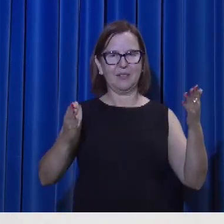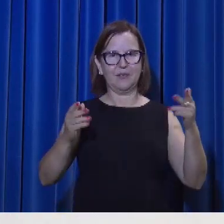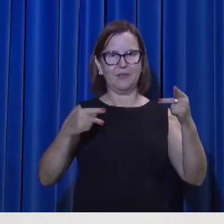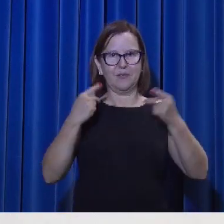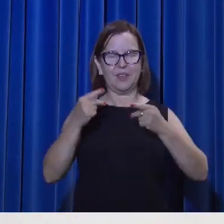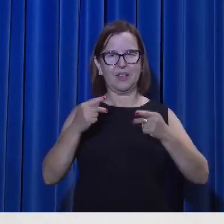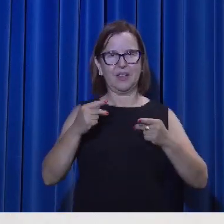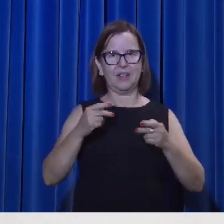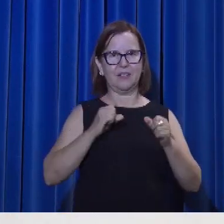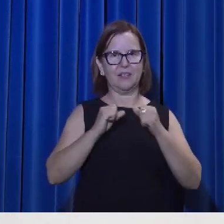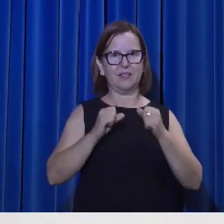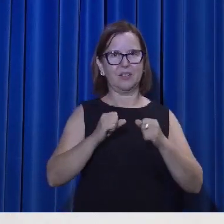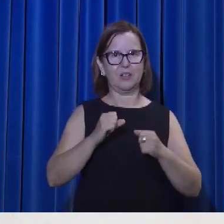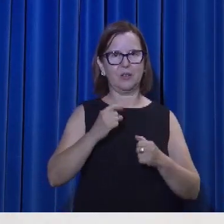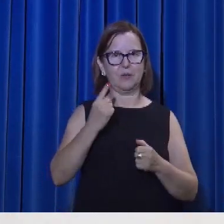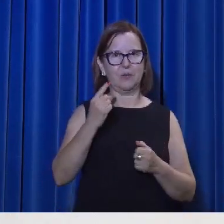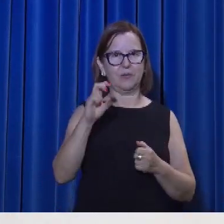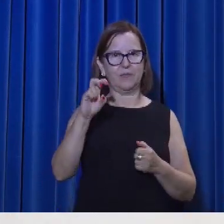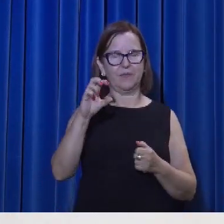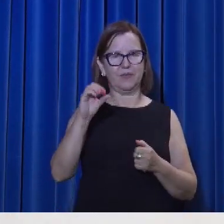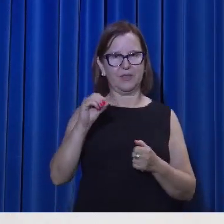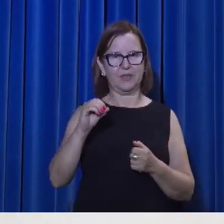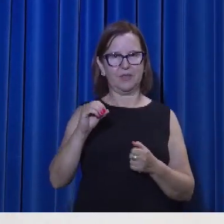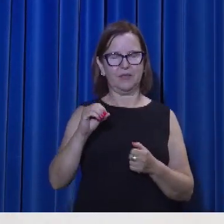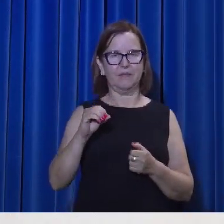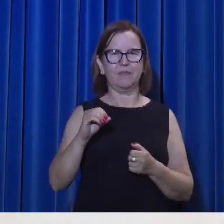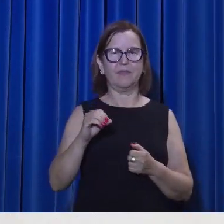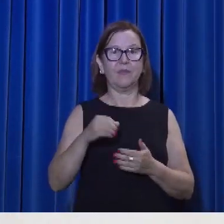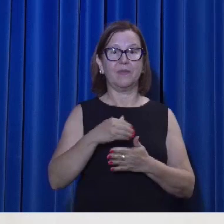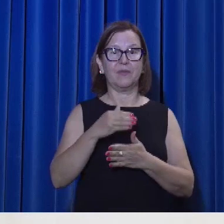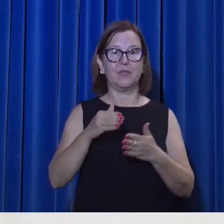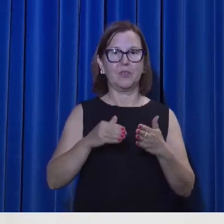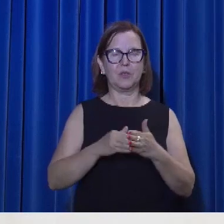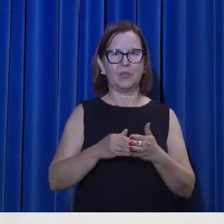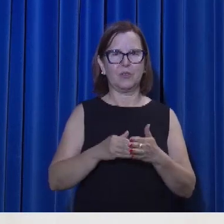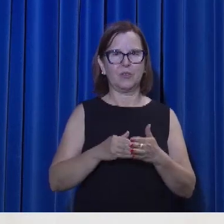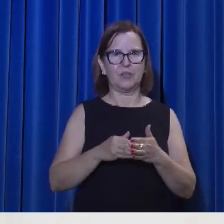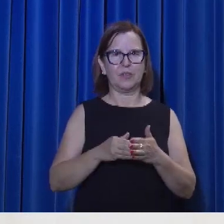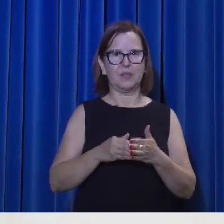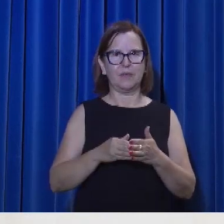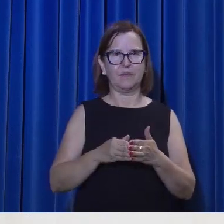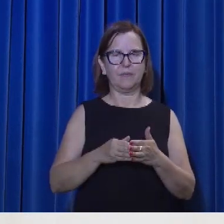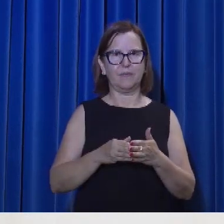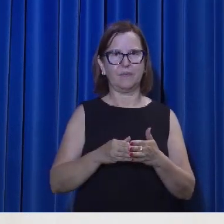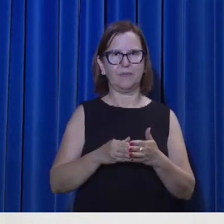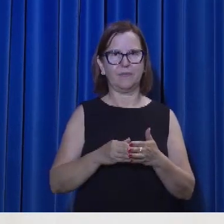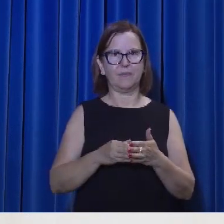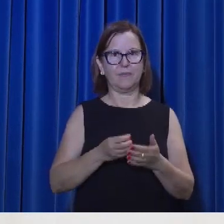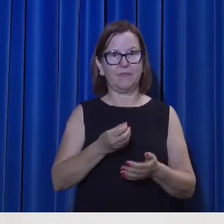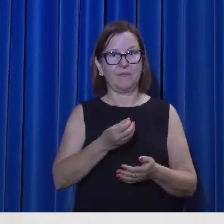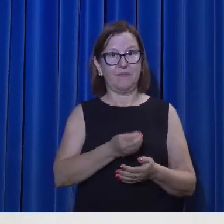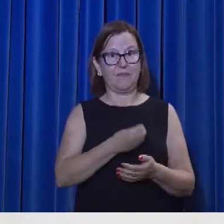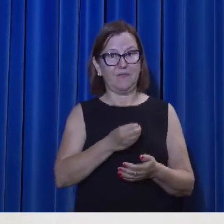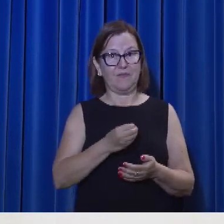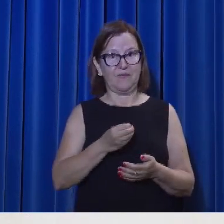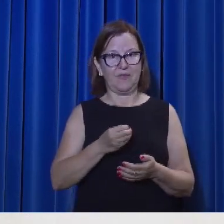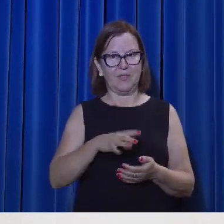150, versículo 6, diz assim: todo ser que respira louve ao Senhor.